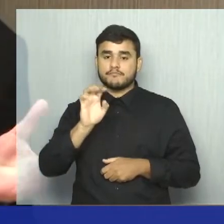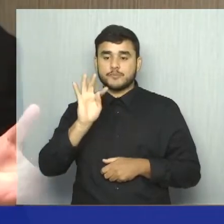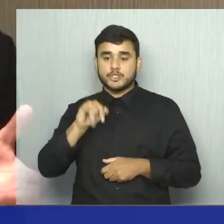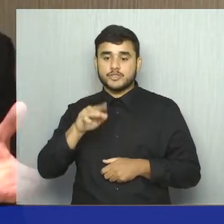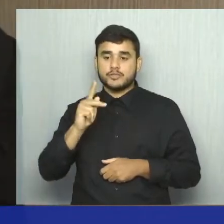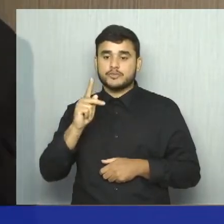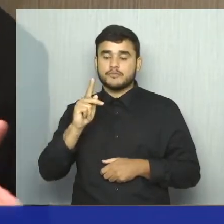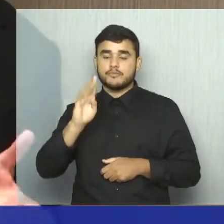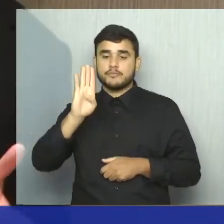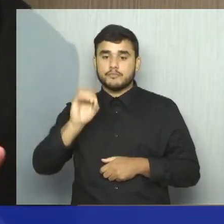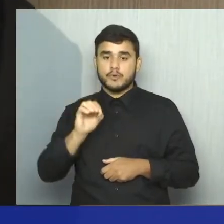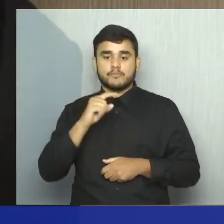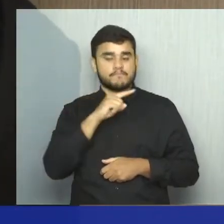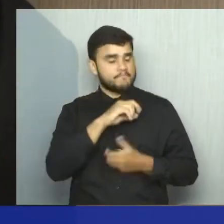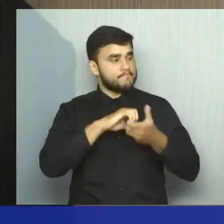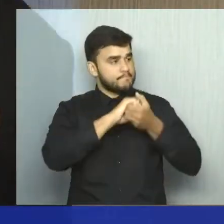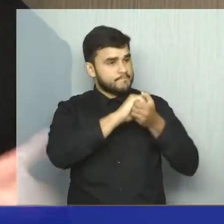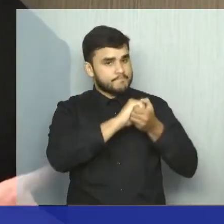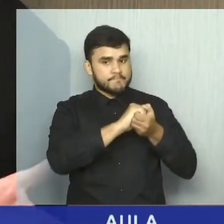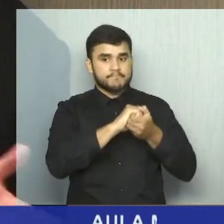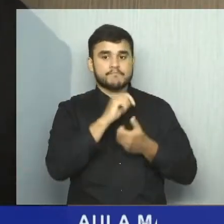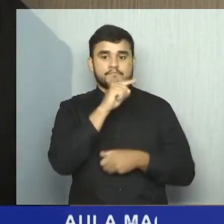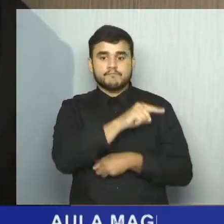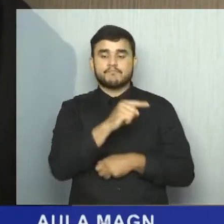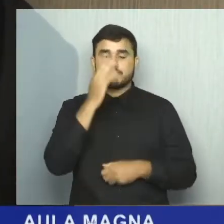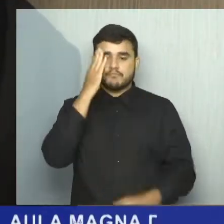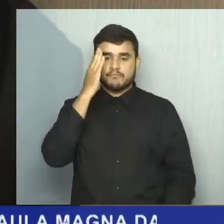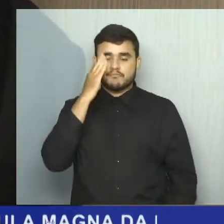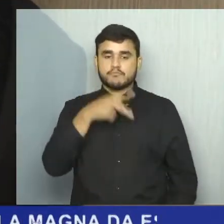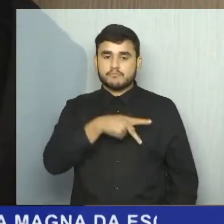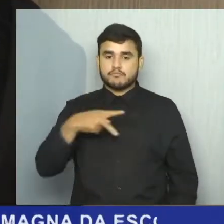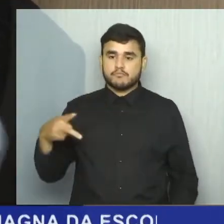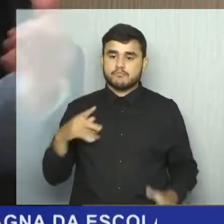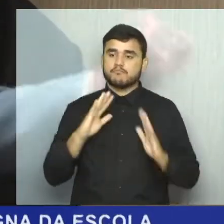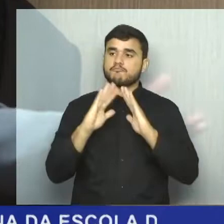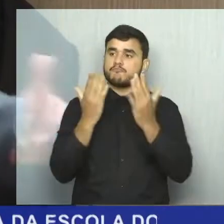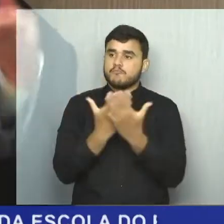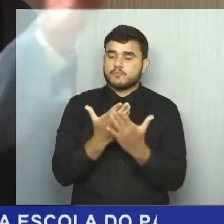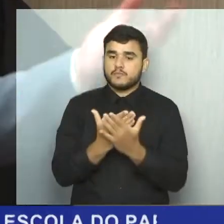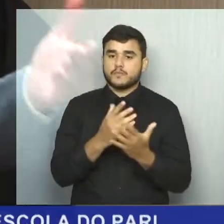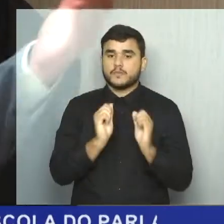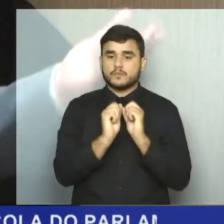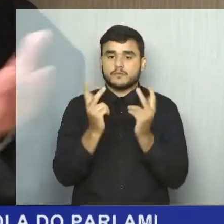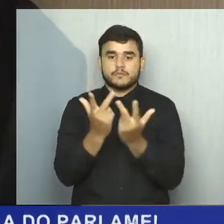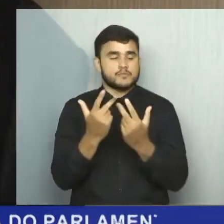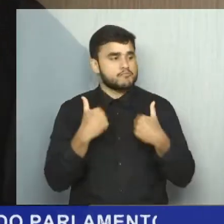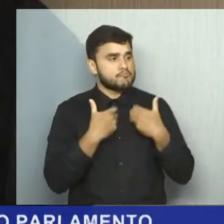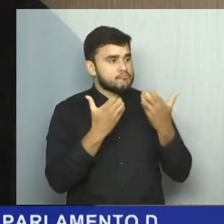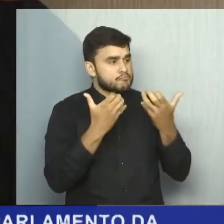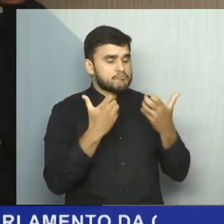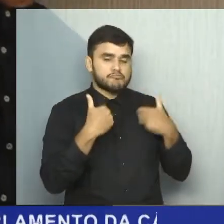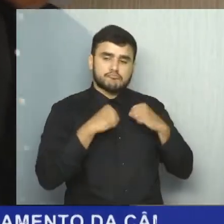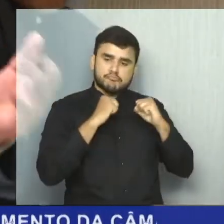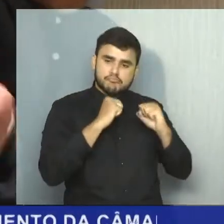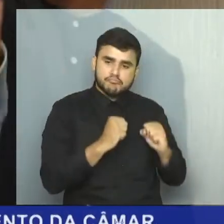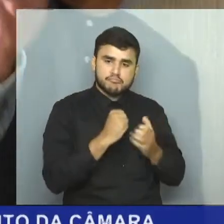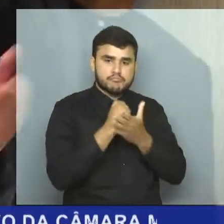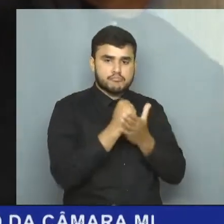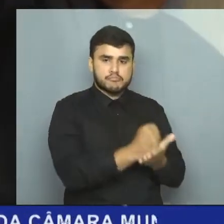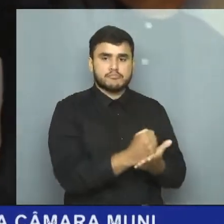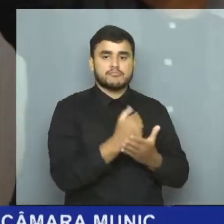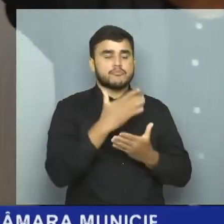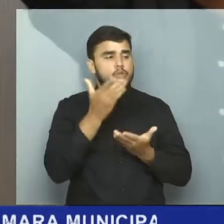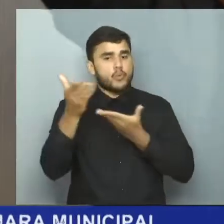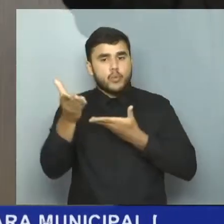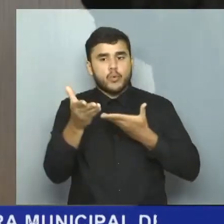Câmara, desejando a ela muitas felicidades e me colocando a seu inteiro dispor, por mim e por quem que eu possa convocar para estar aqui consigo, ajudando a